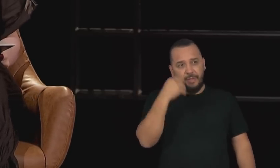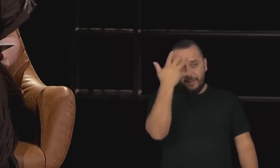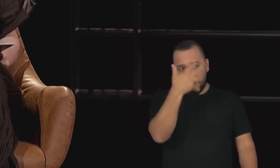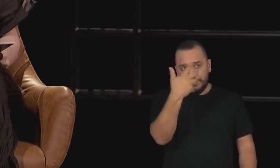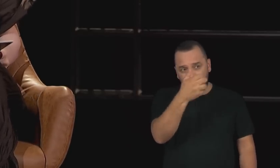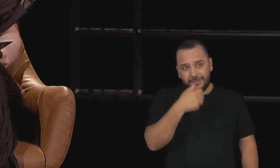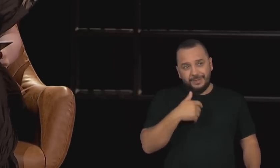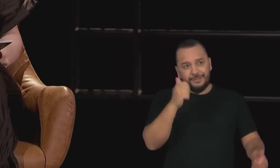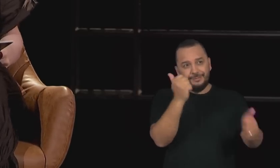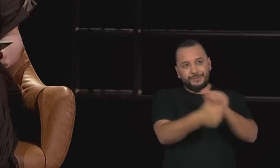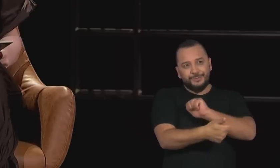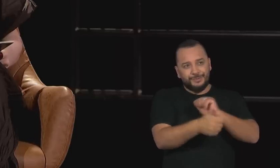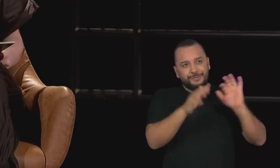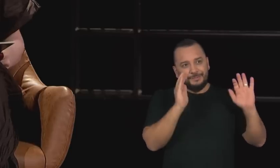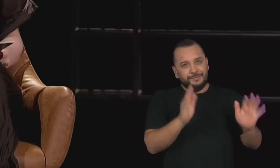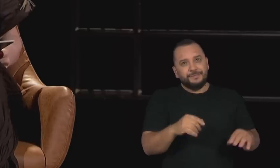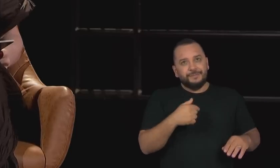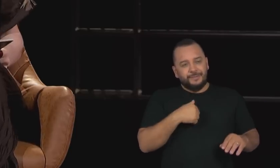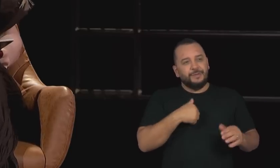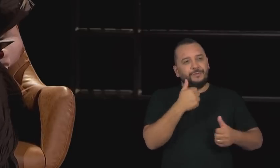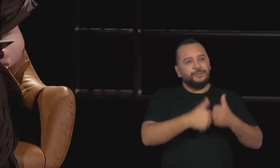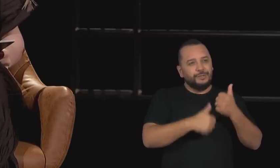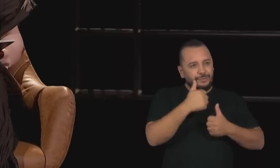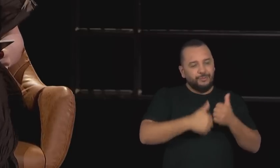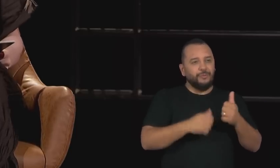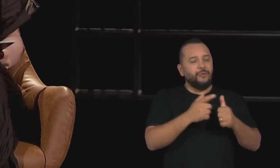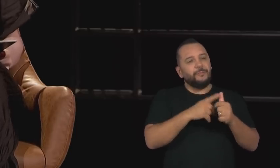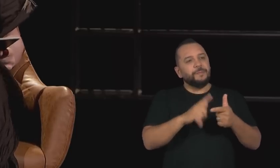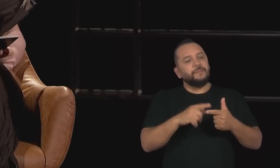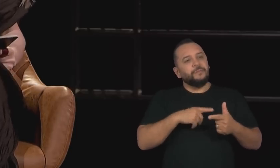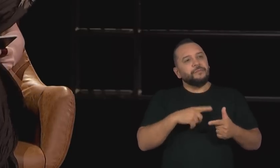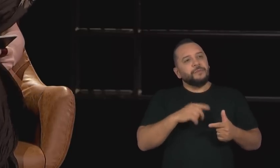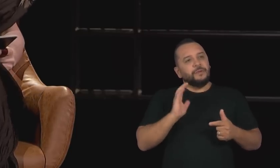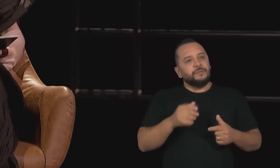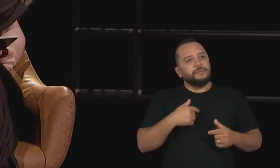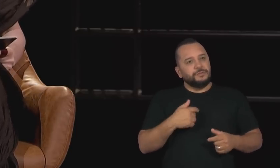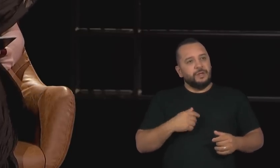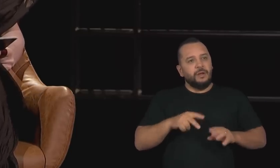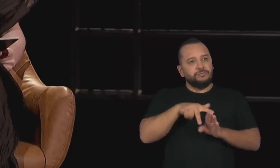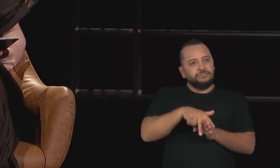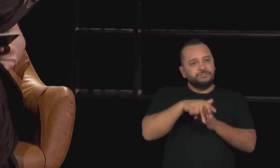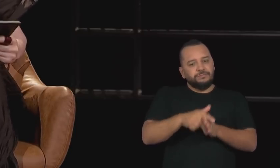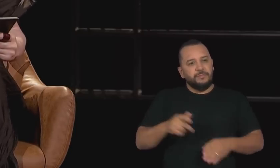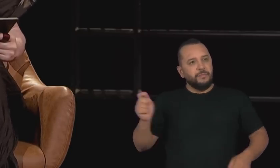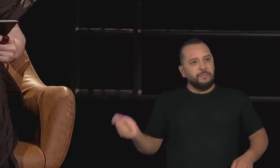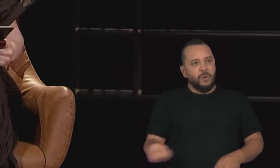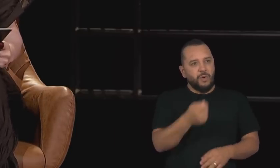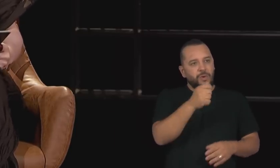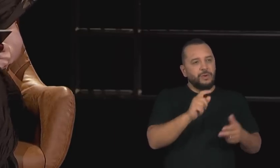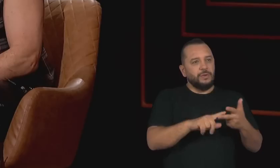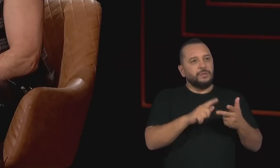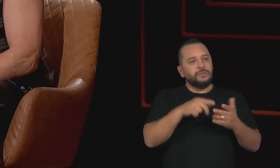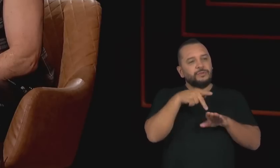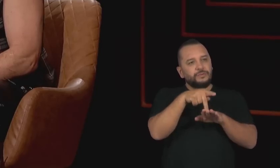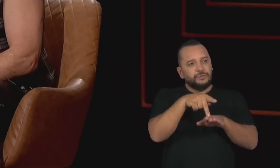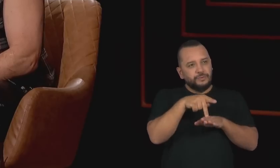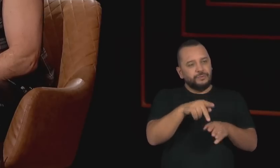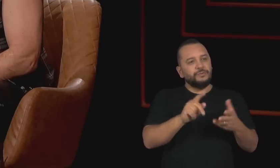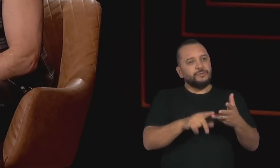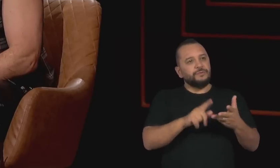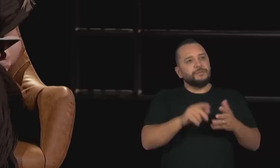por esportes. Praticou aí futebol, polo, surf, foi cestinha da equipe de basquete do